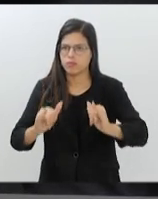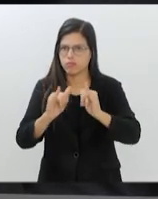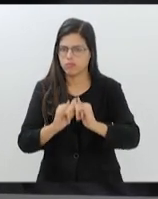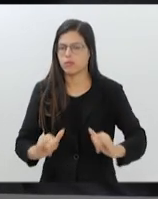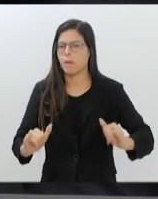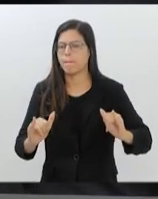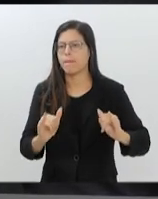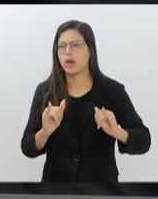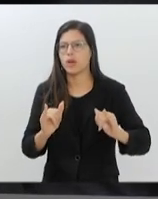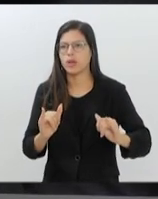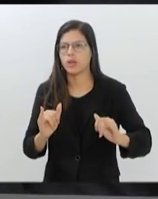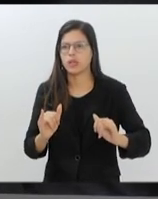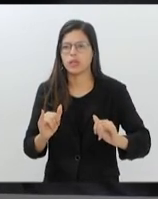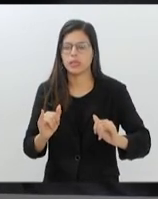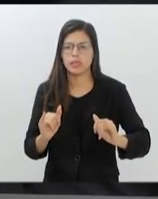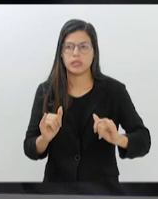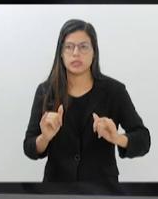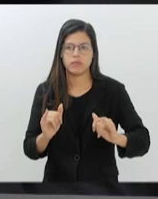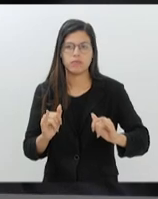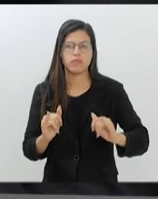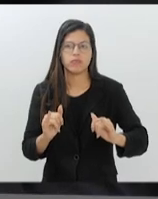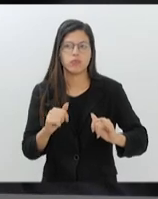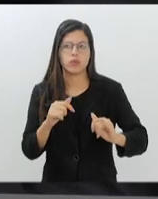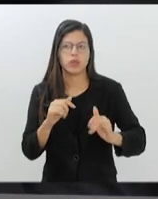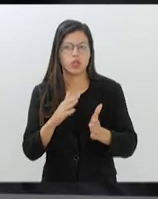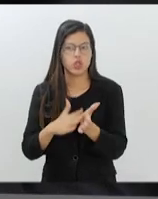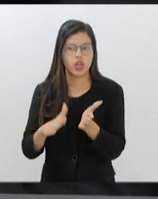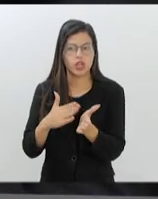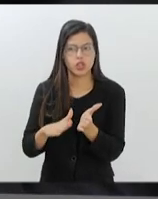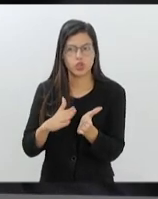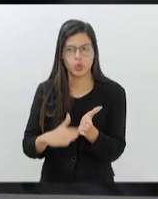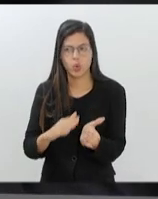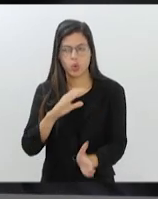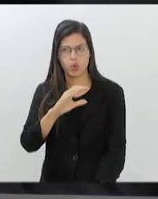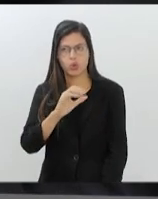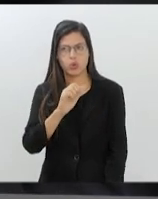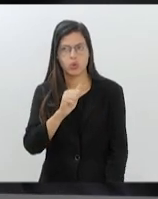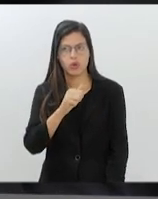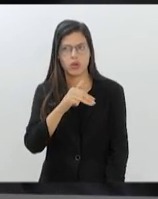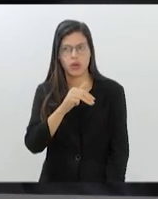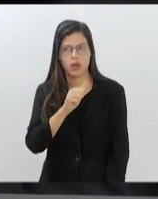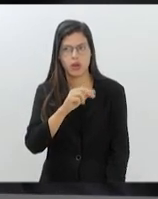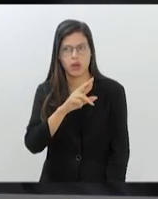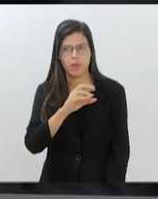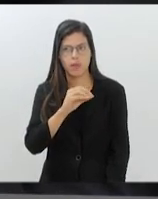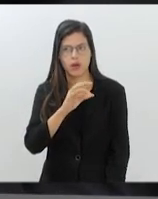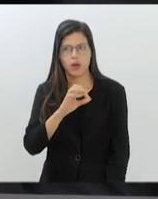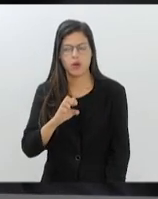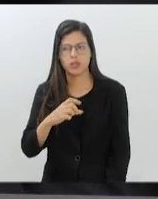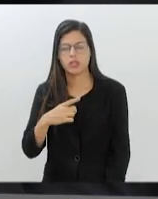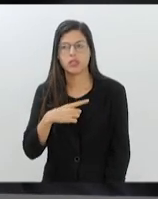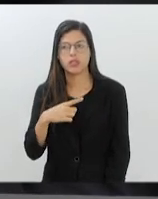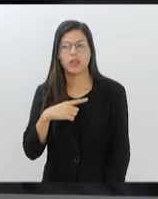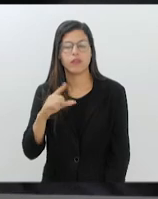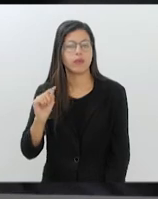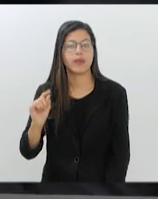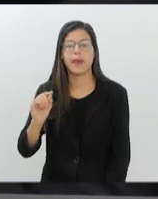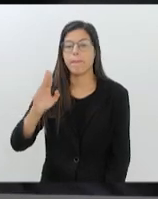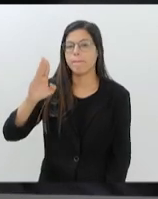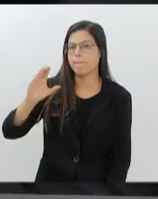eh o que a gente gastou no camarote a gente a gente teve em bonificação eh de